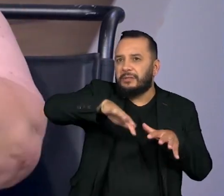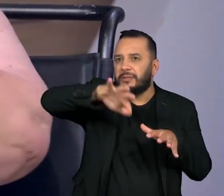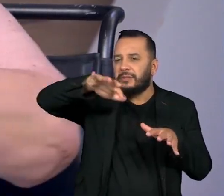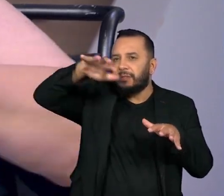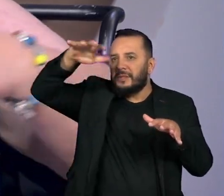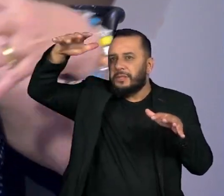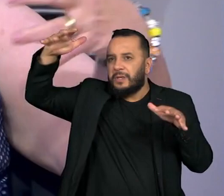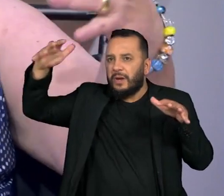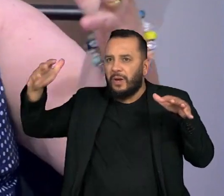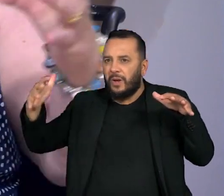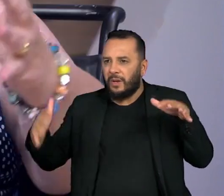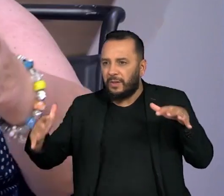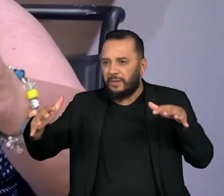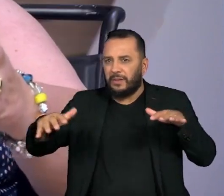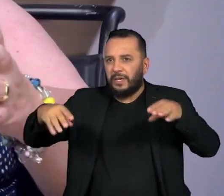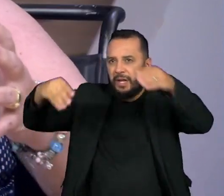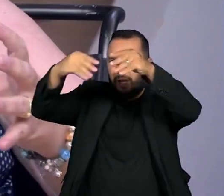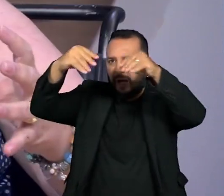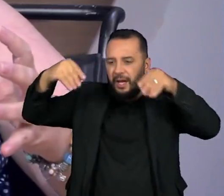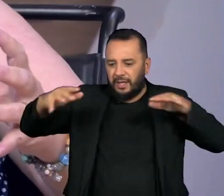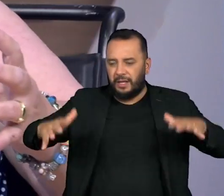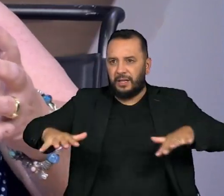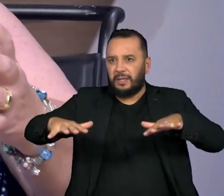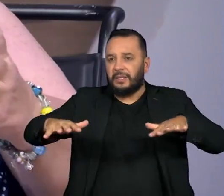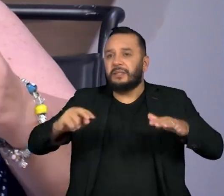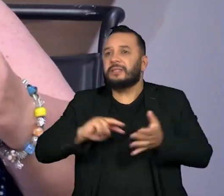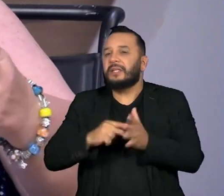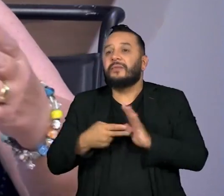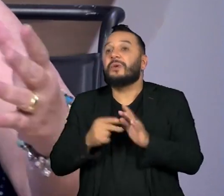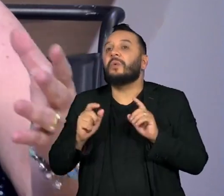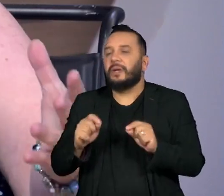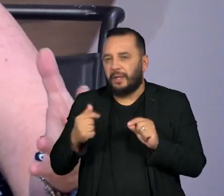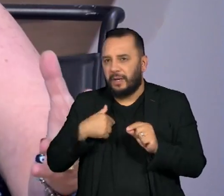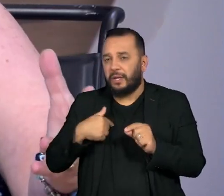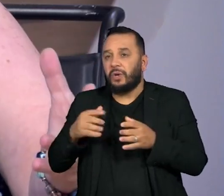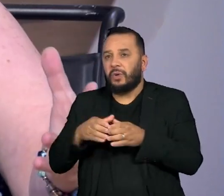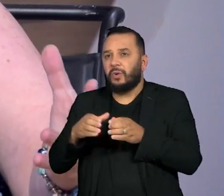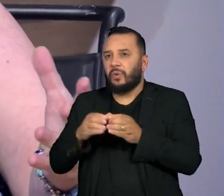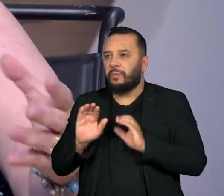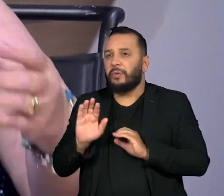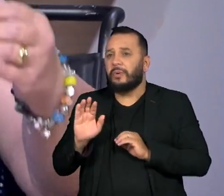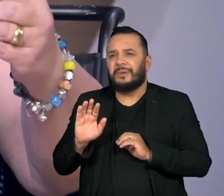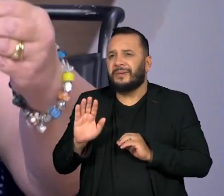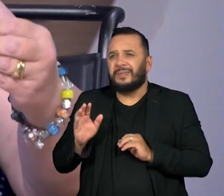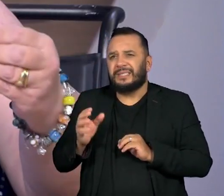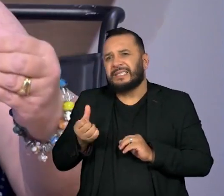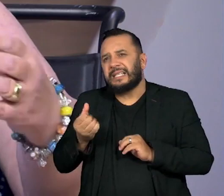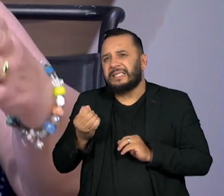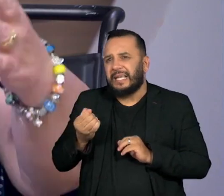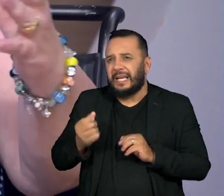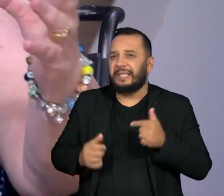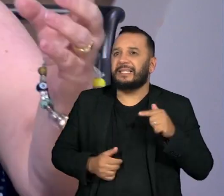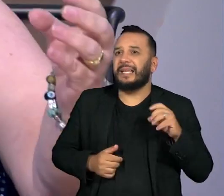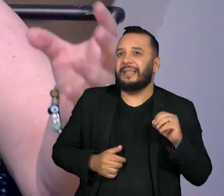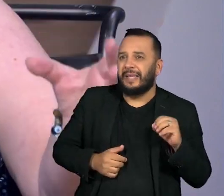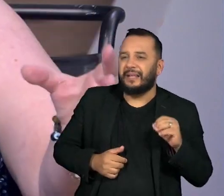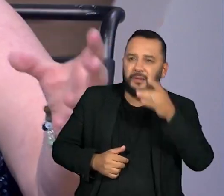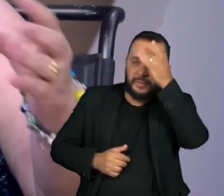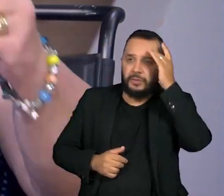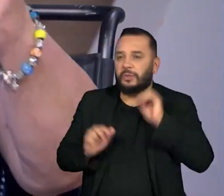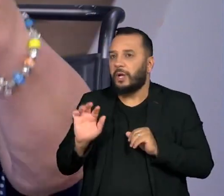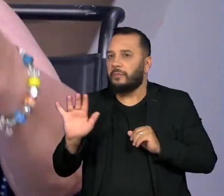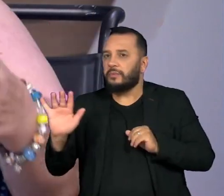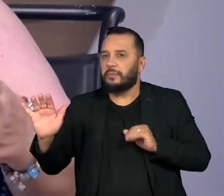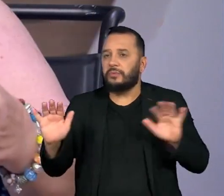que havia uma circulação desses grupos, mas eles não eram muito grandes, exatamente para não